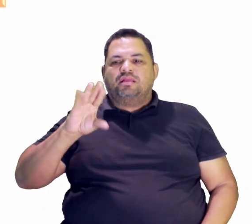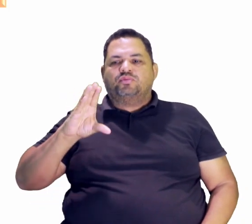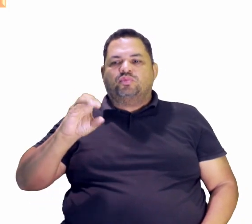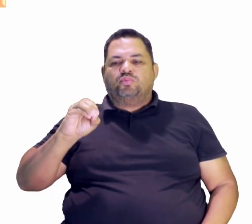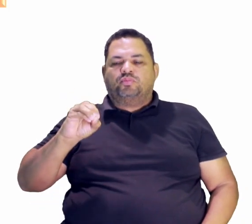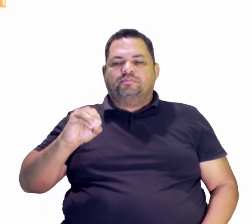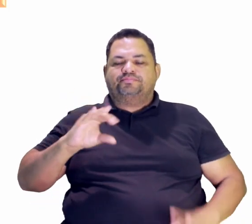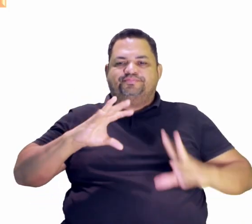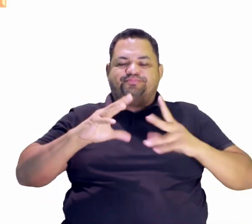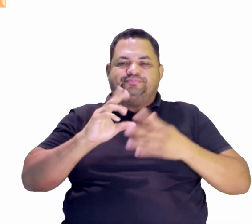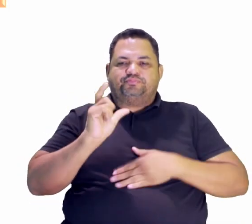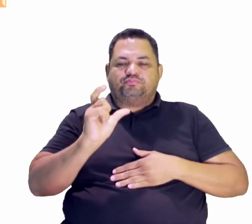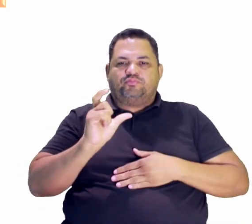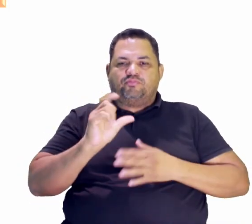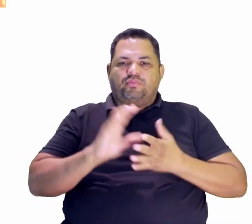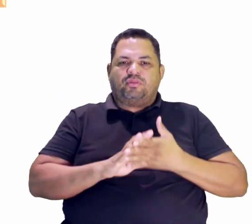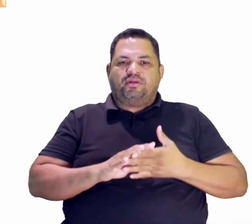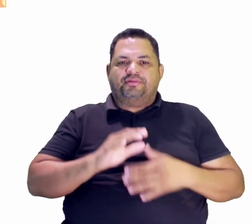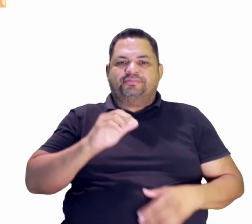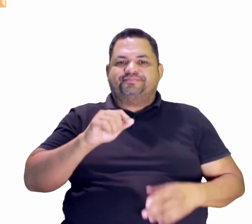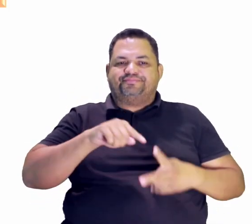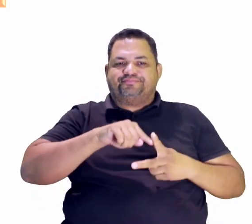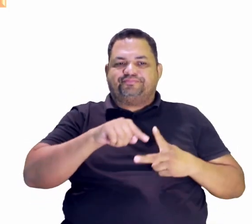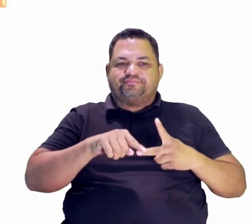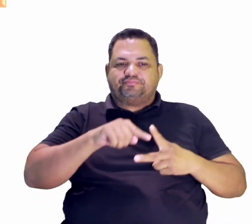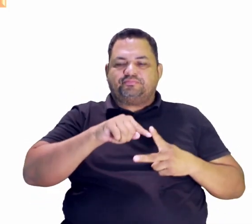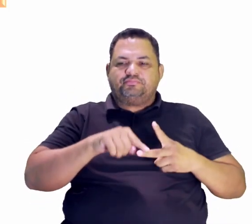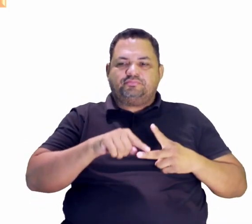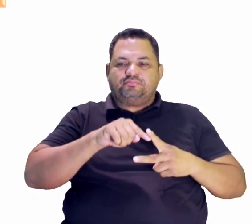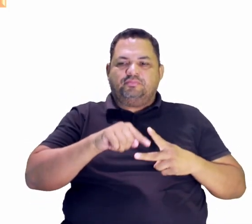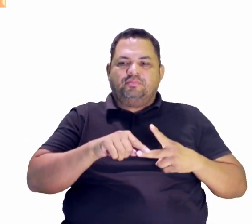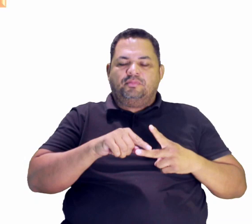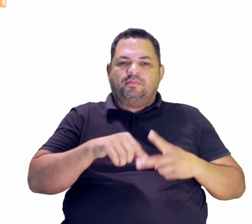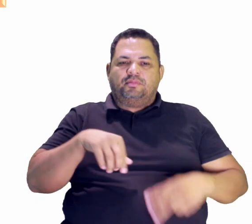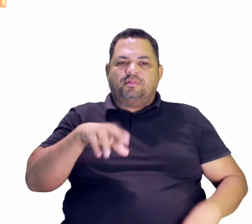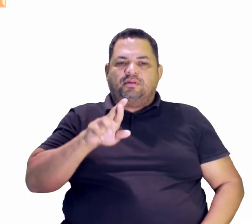palavras. Ah, é um ângulo reto. Ângulo